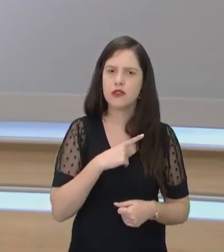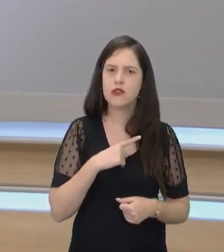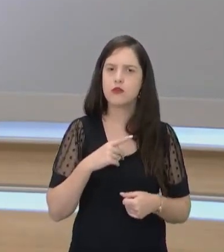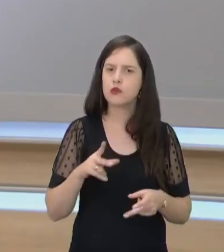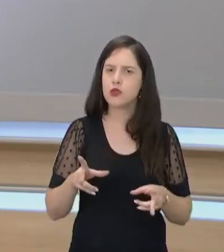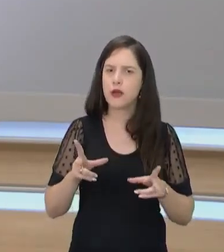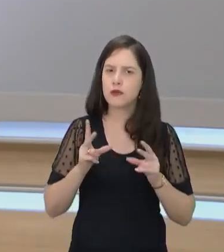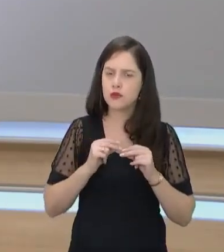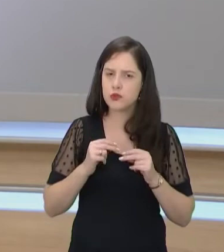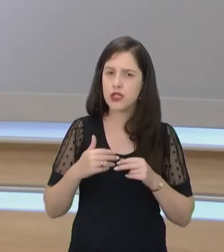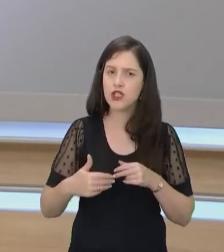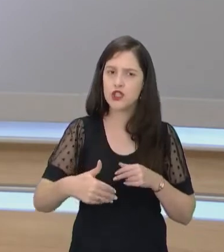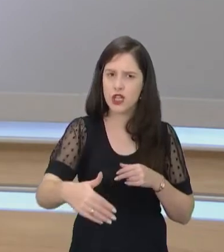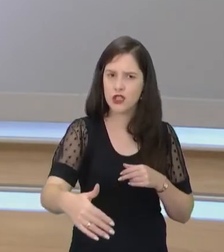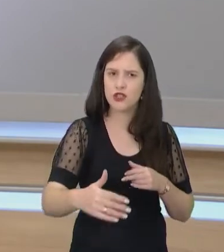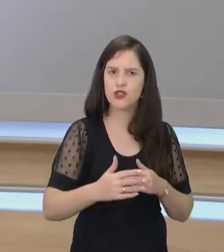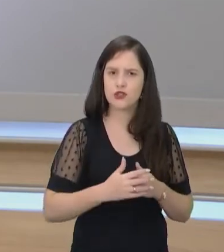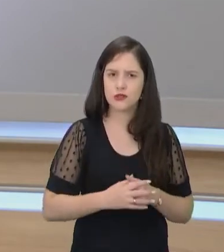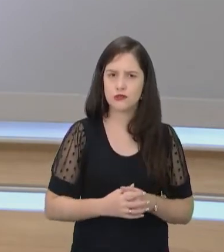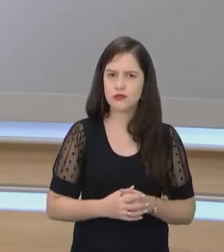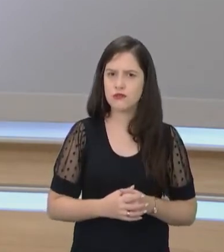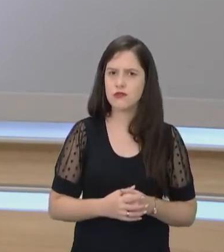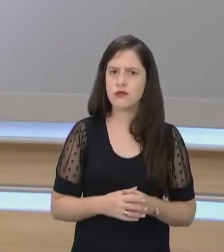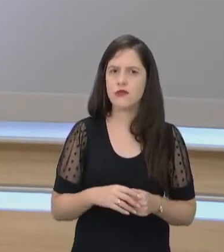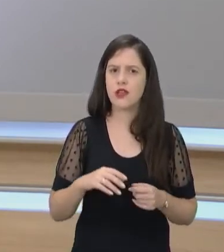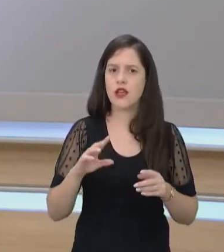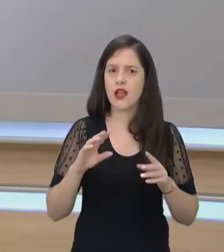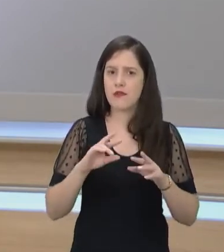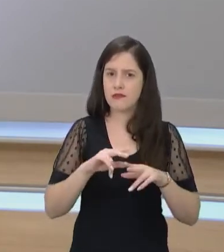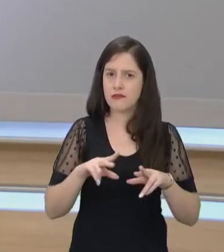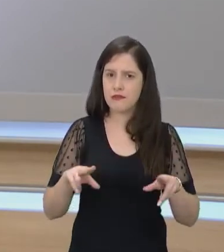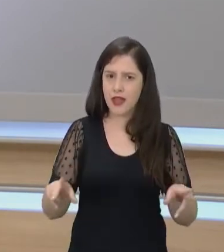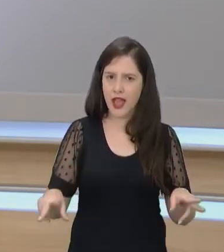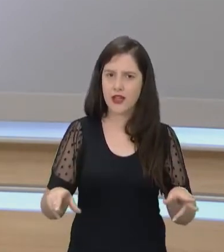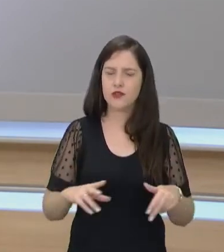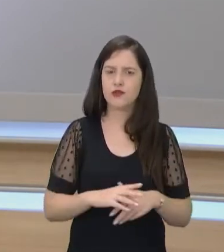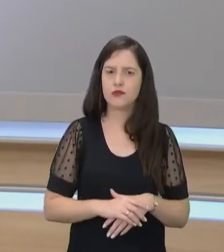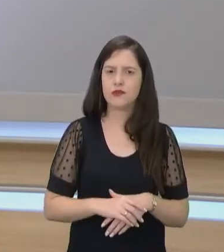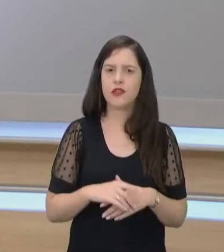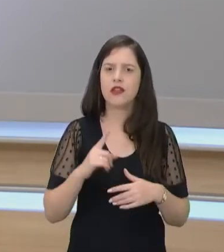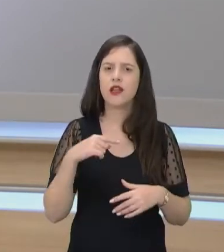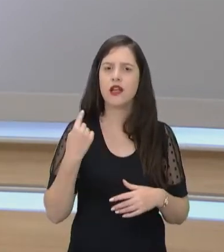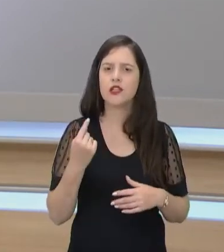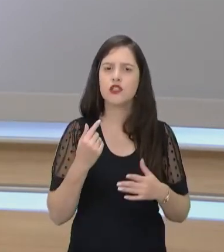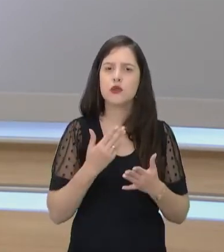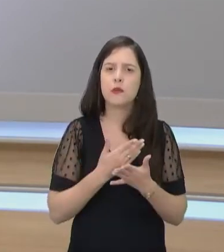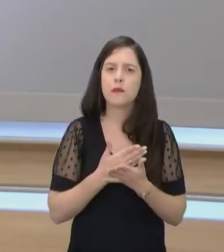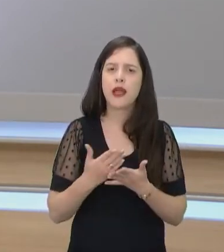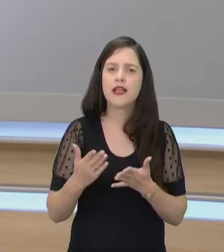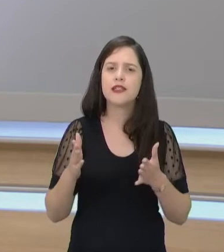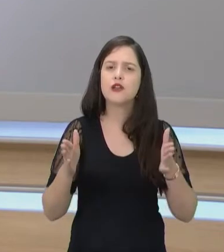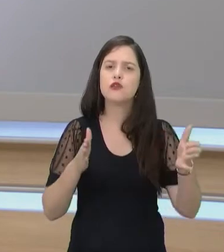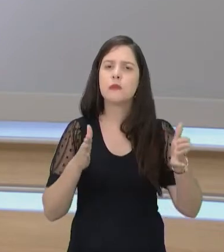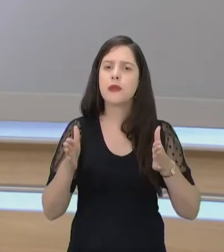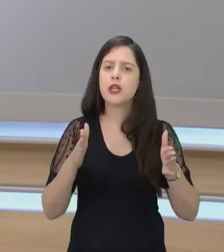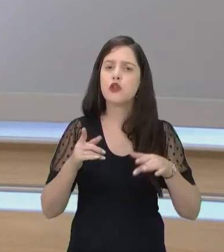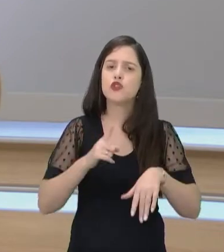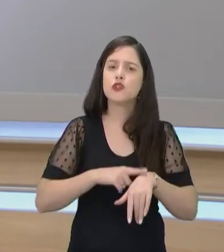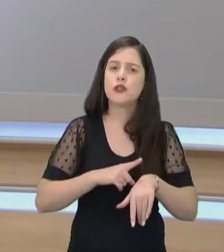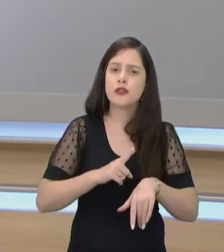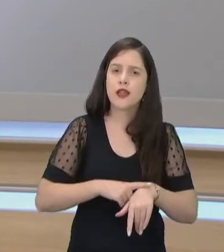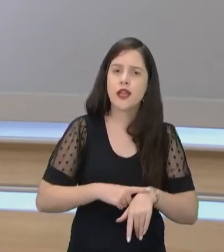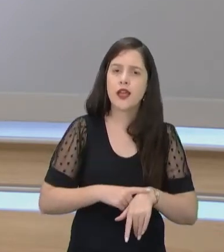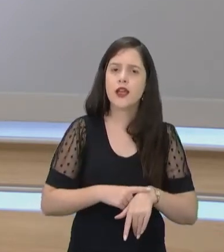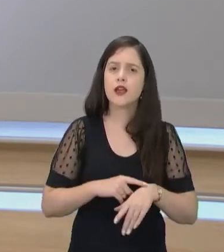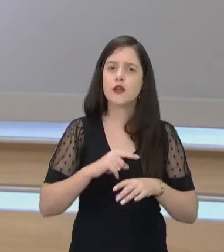anos de vida aí, né? Tá fazendo vários aniversários. A gente tá num período dele como se, assim, se